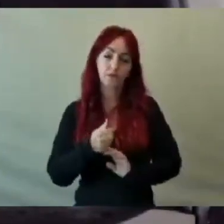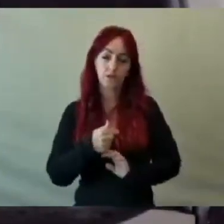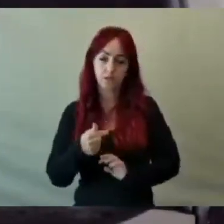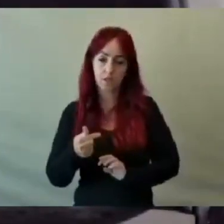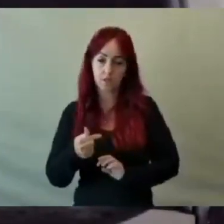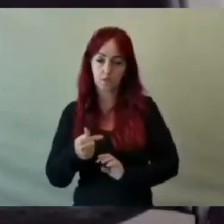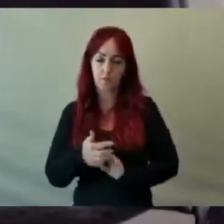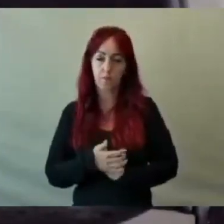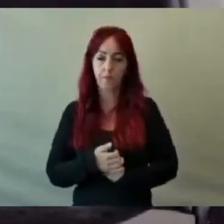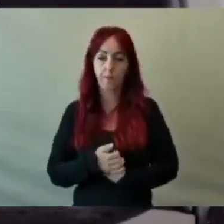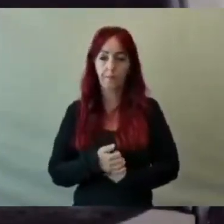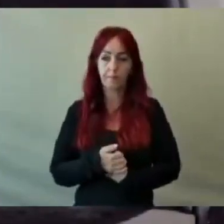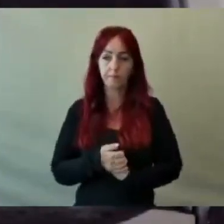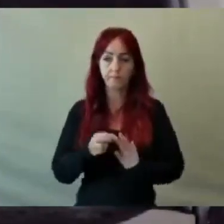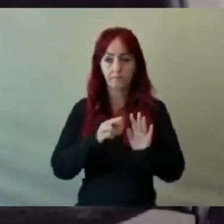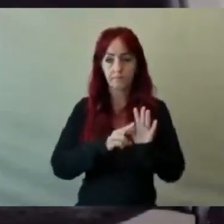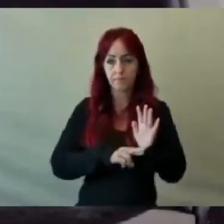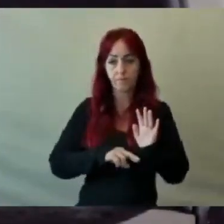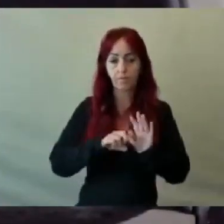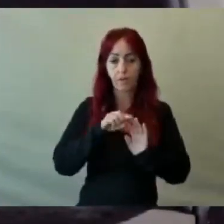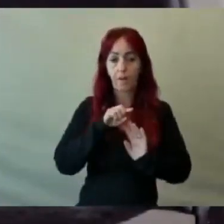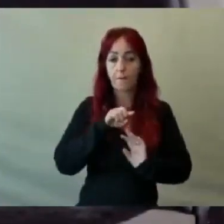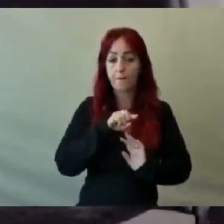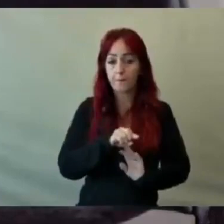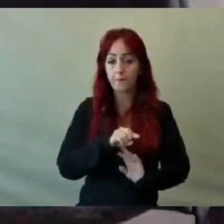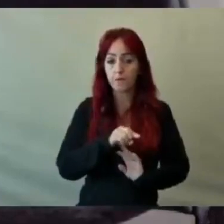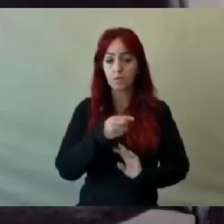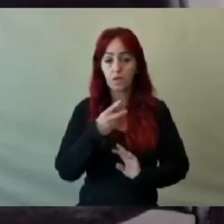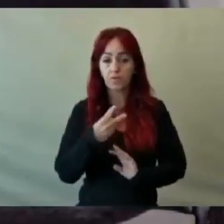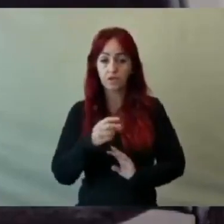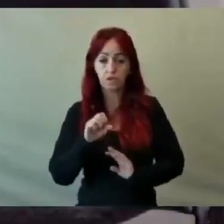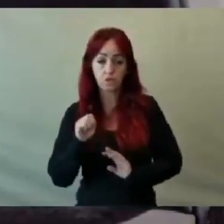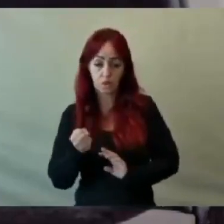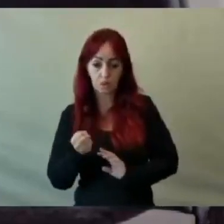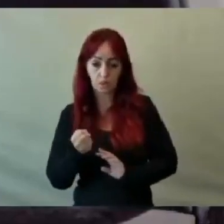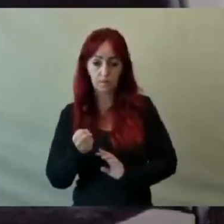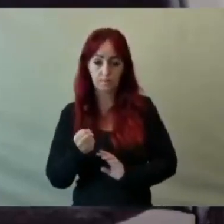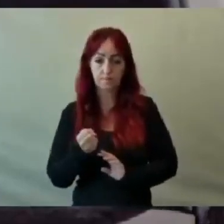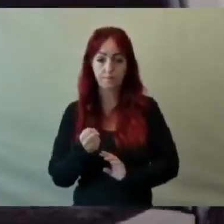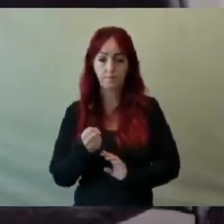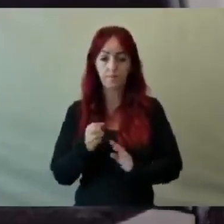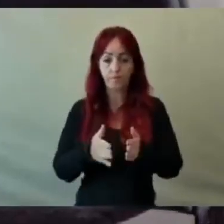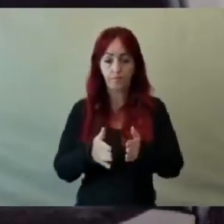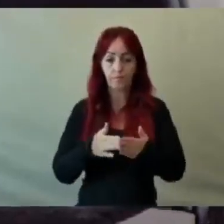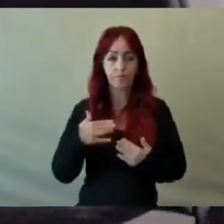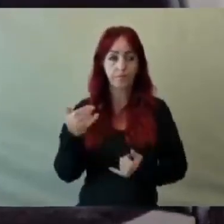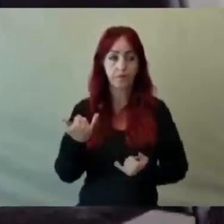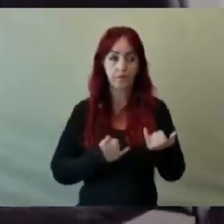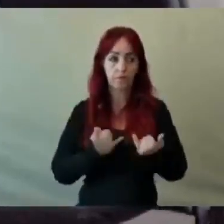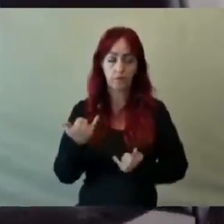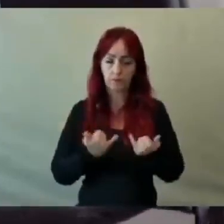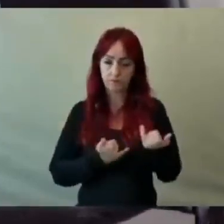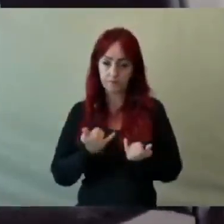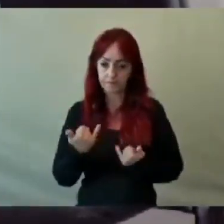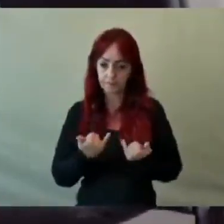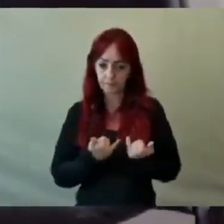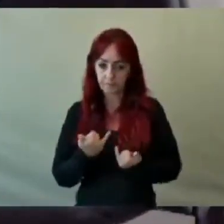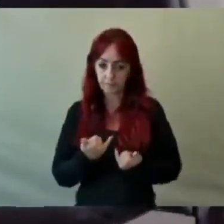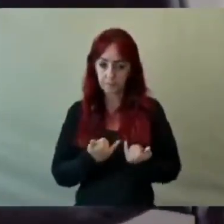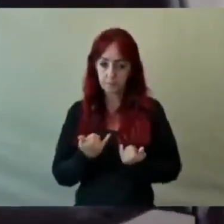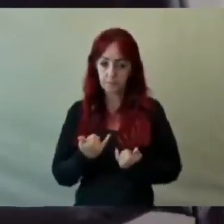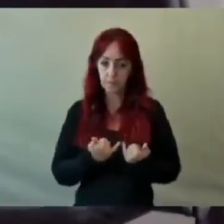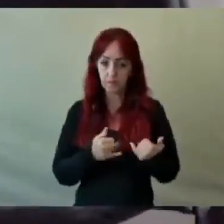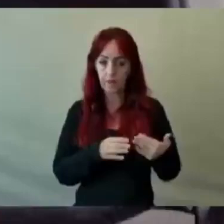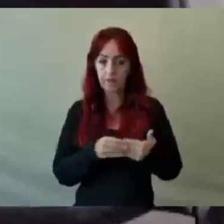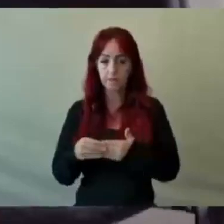de comissão 1028-2024, turno único. Solicitação, pedido de informação, destinatário, Secretaria Municipal de Governo e